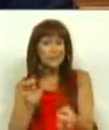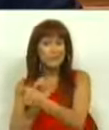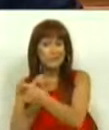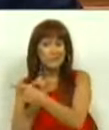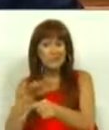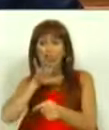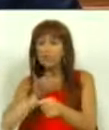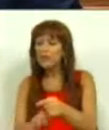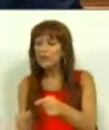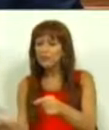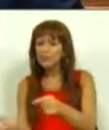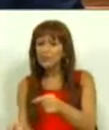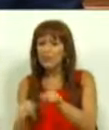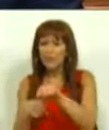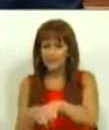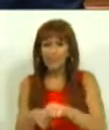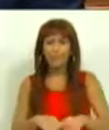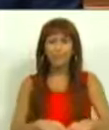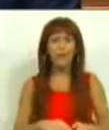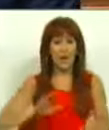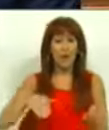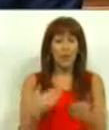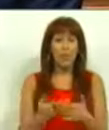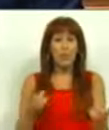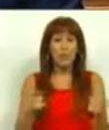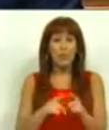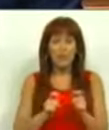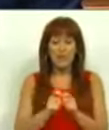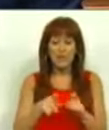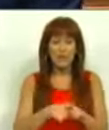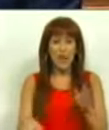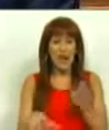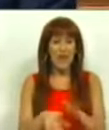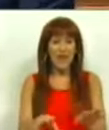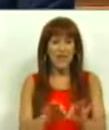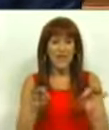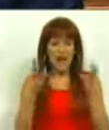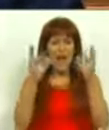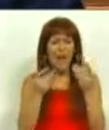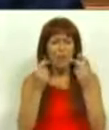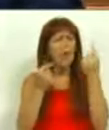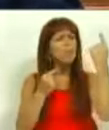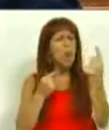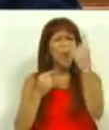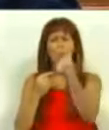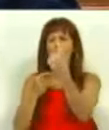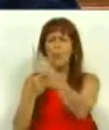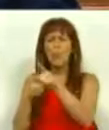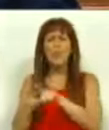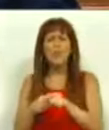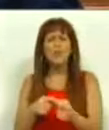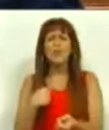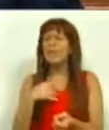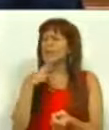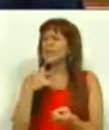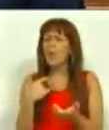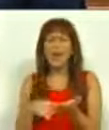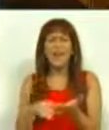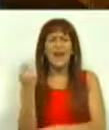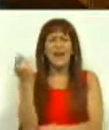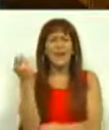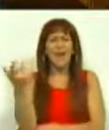os seus descendentes. Propõe também a definição em lei da forma de cálculo de capitação para o critério de insuficiência económica. Ó, Sr.